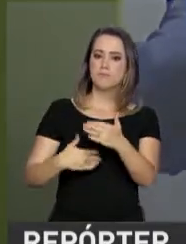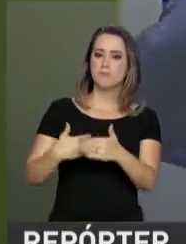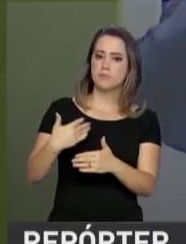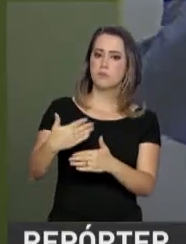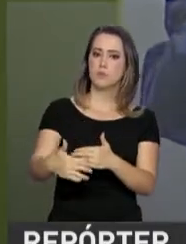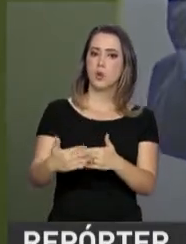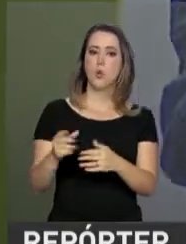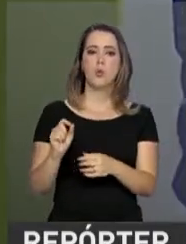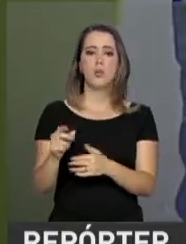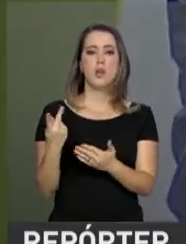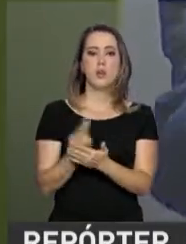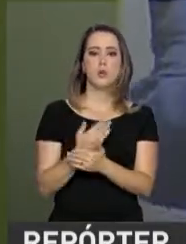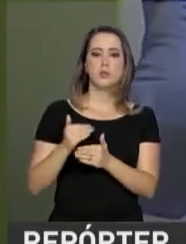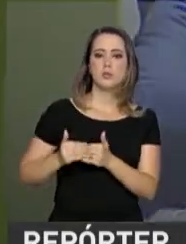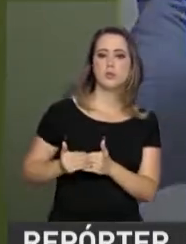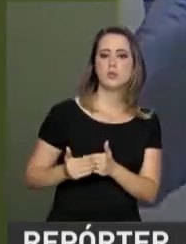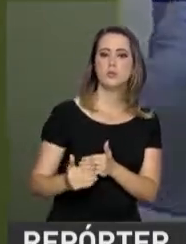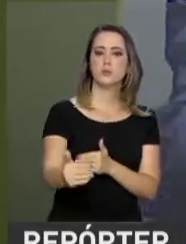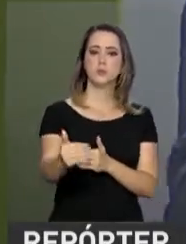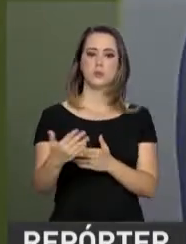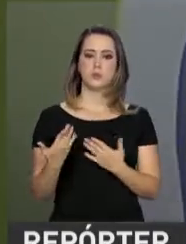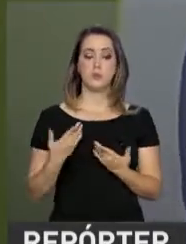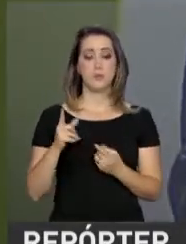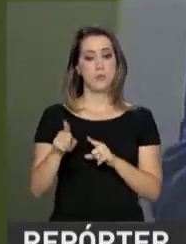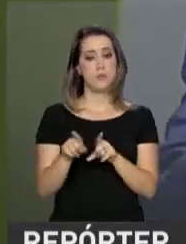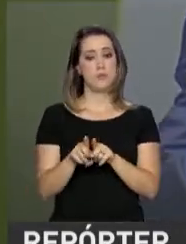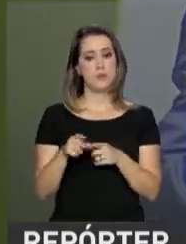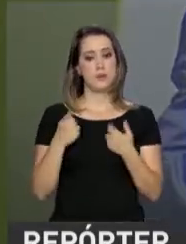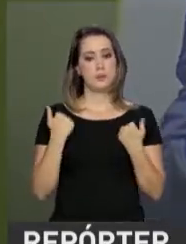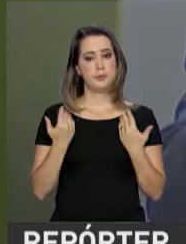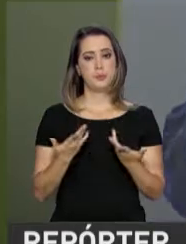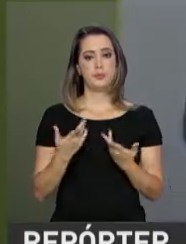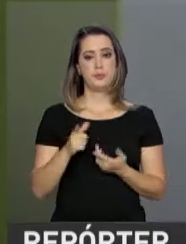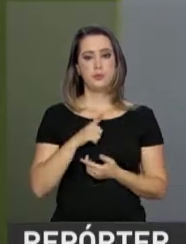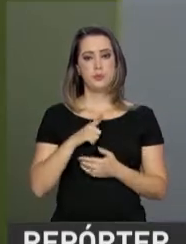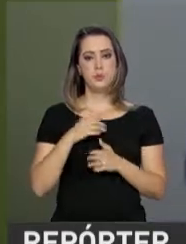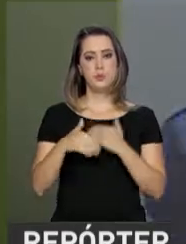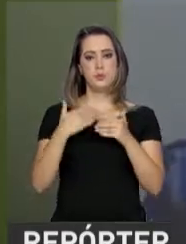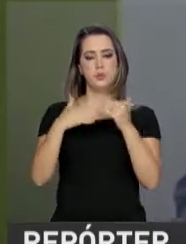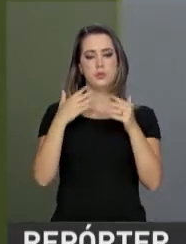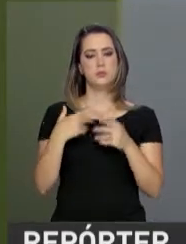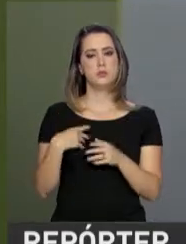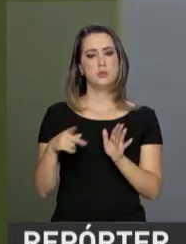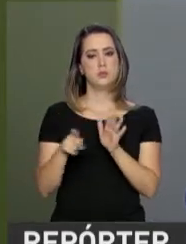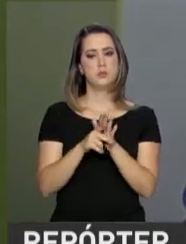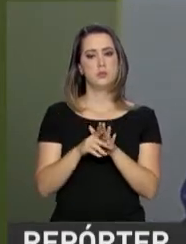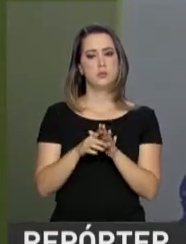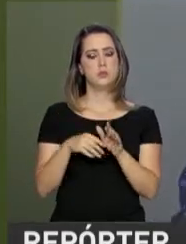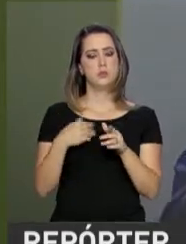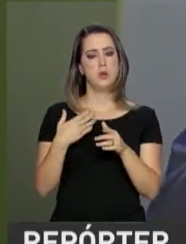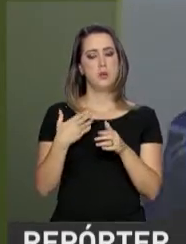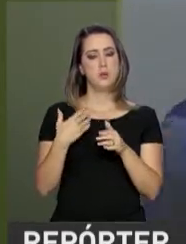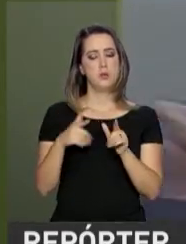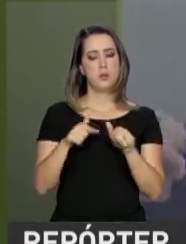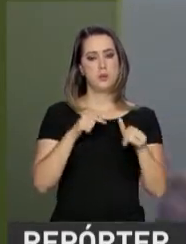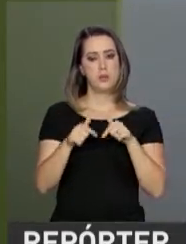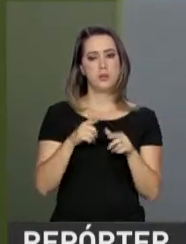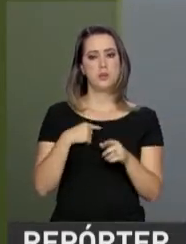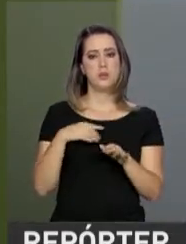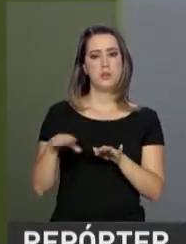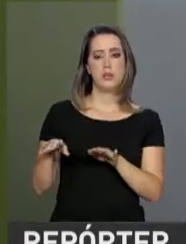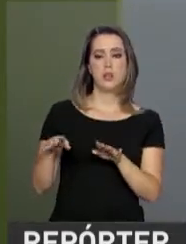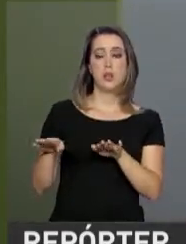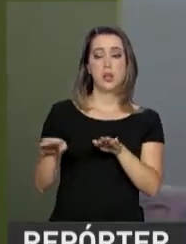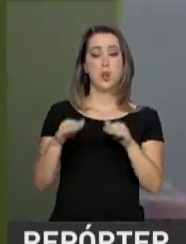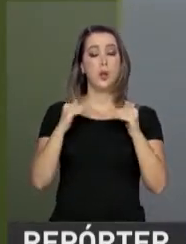deve ultrapassar para ter a progressão na sua carreira que haja igualdade de